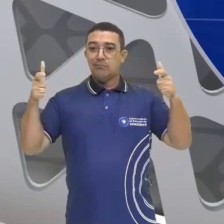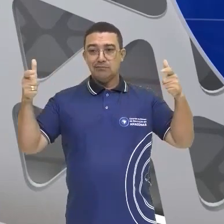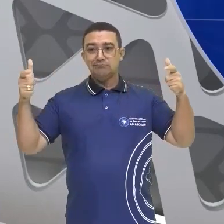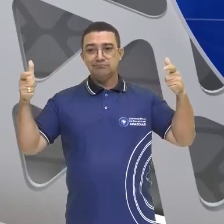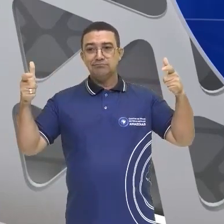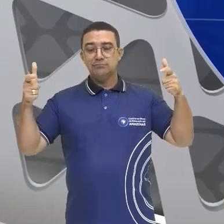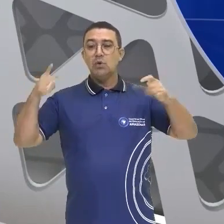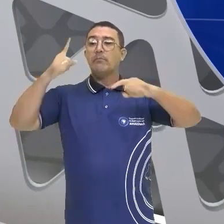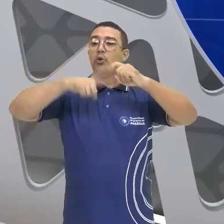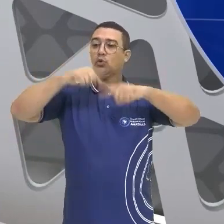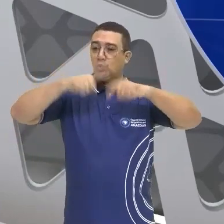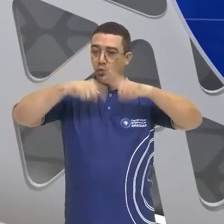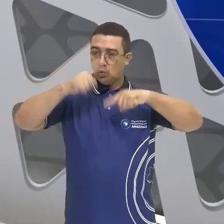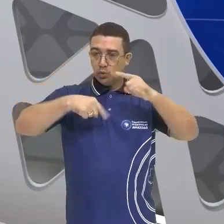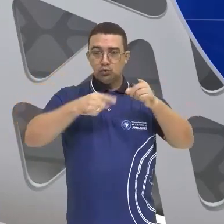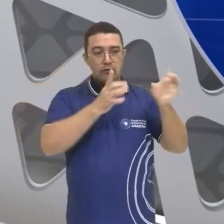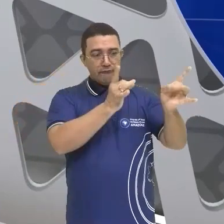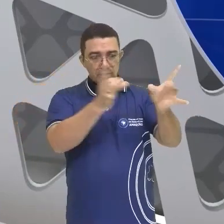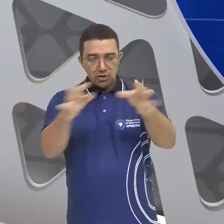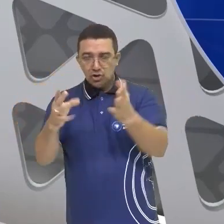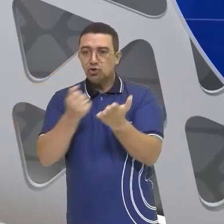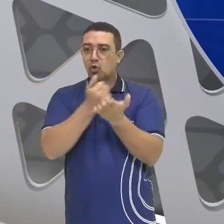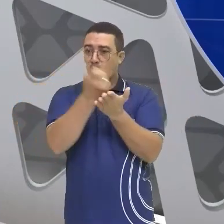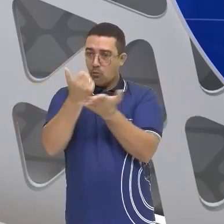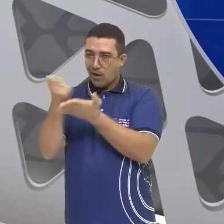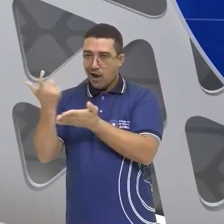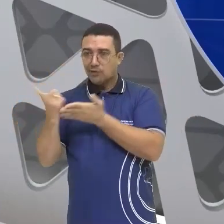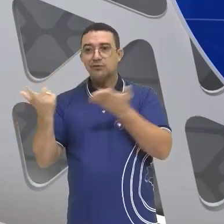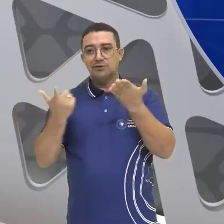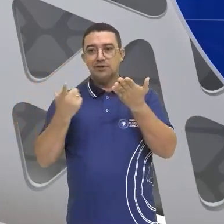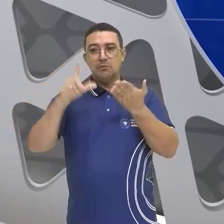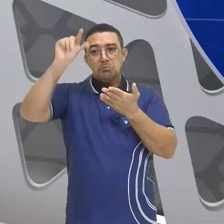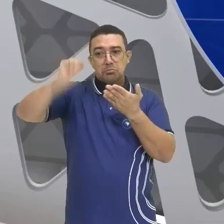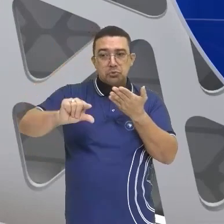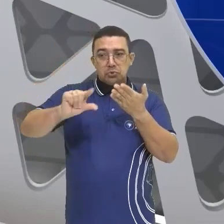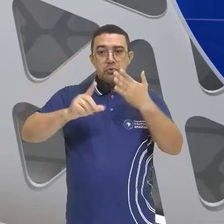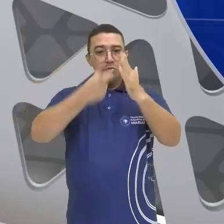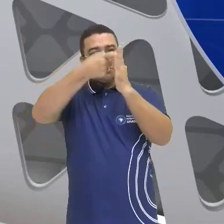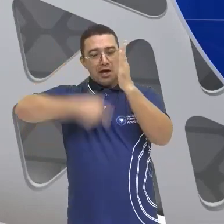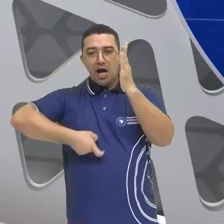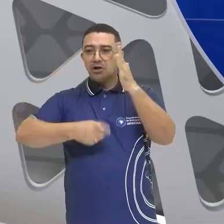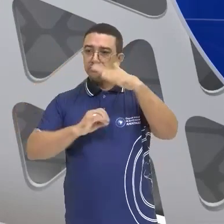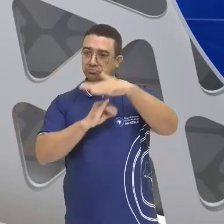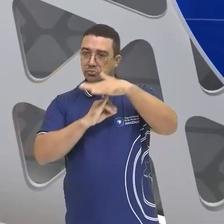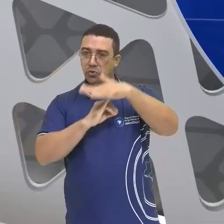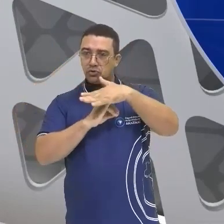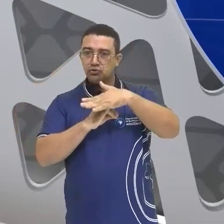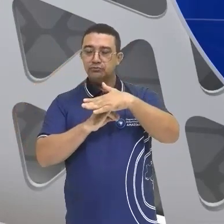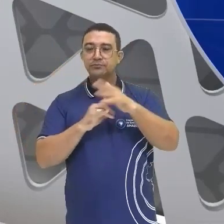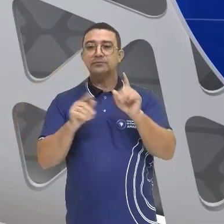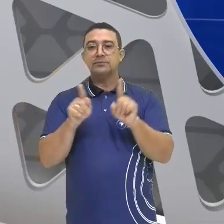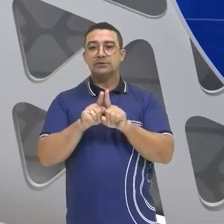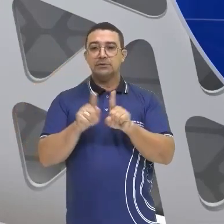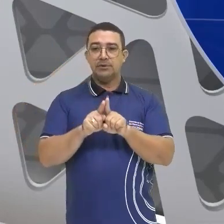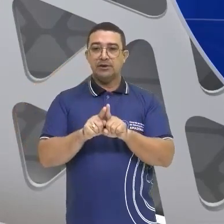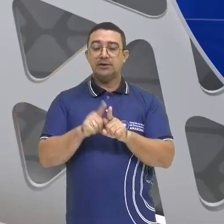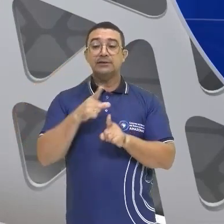certo? Dos produtos que são beneficiados por essa redução ou total eliminação das taxas alfandegárias. E nós temos